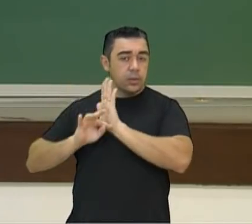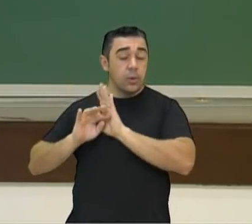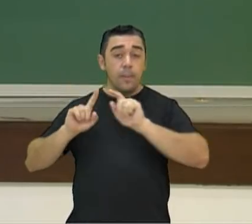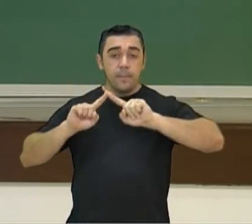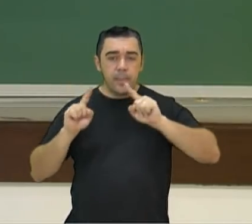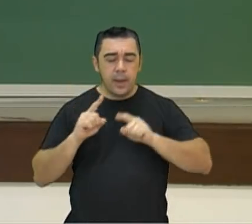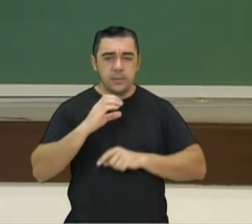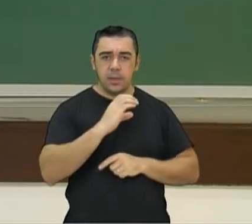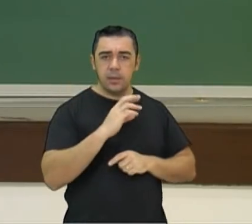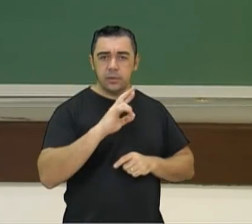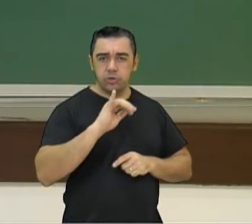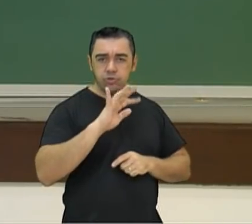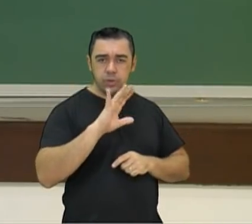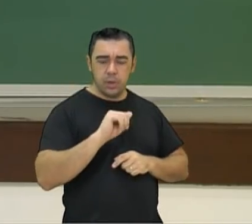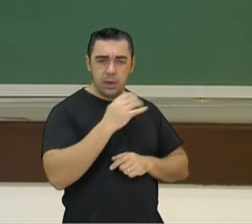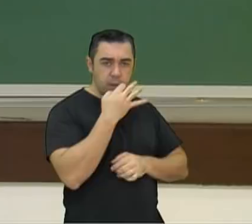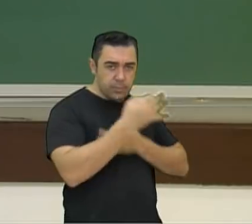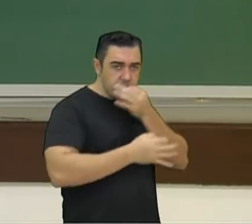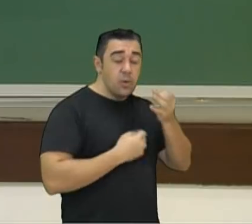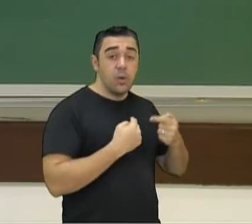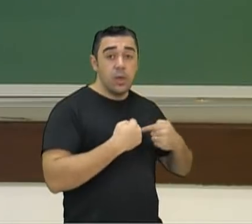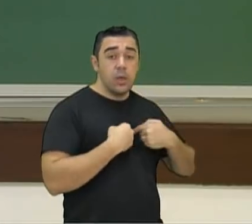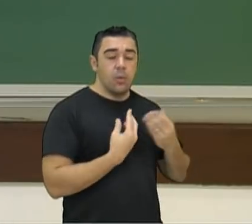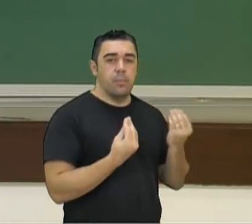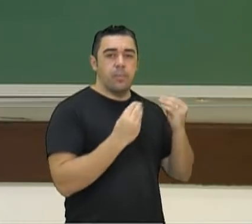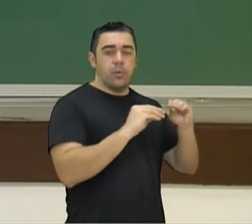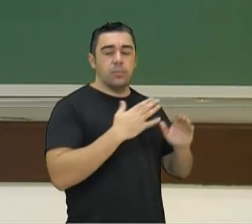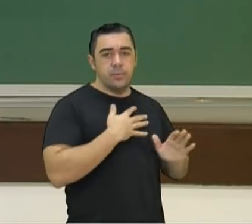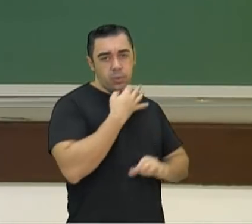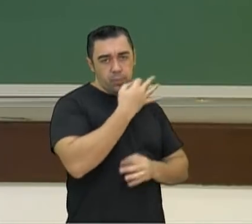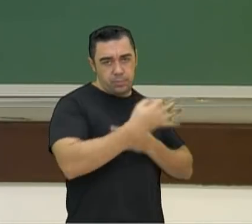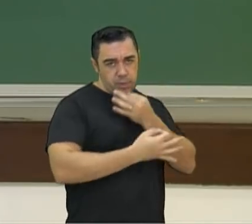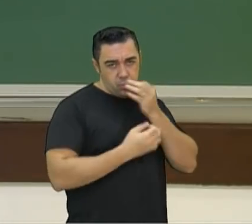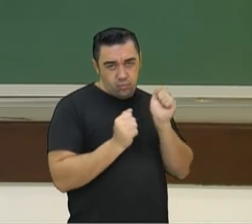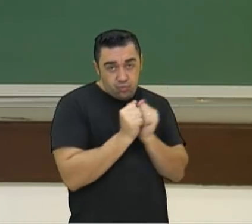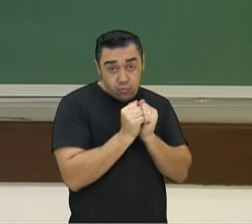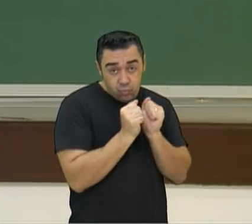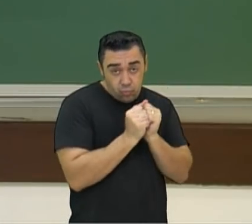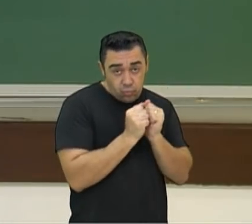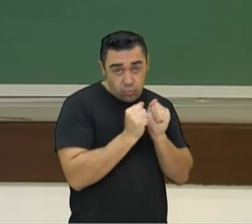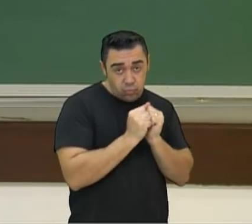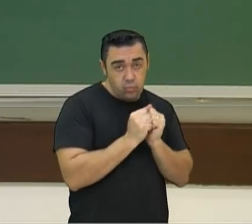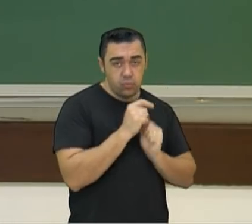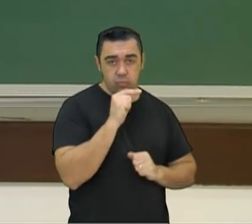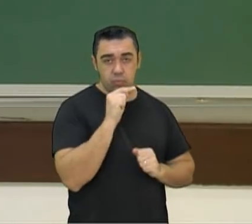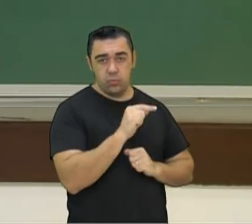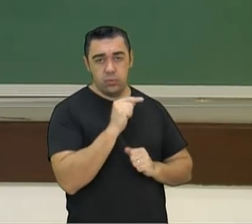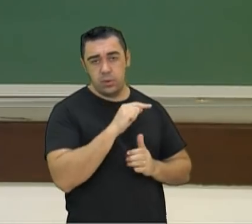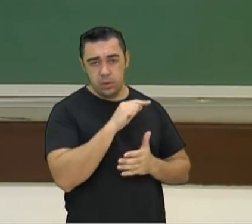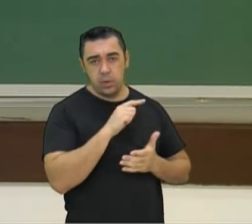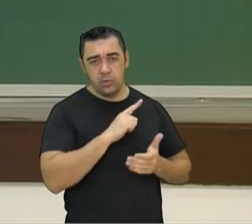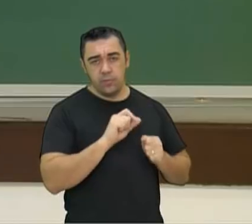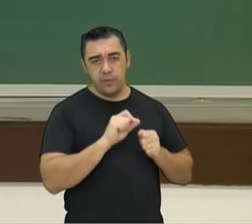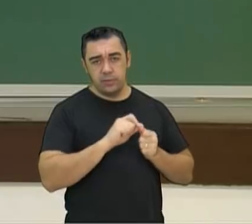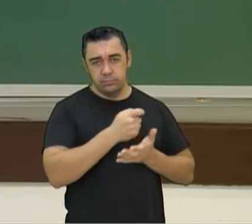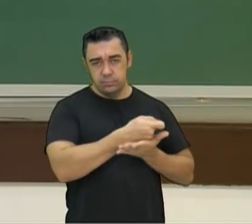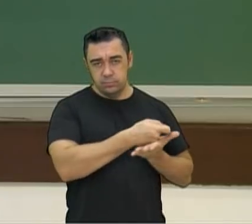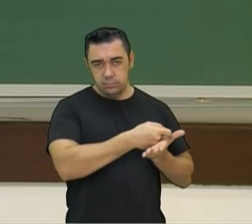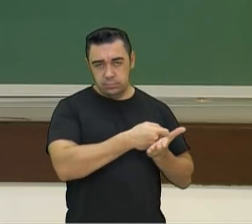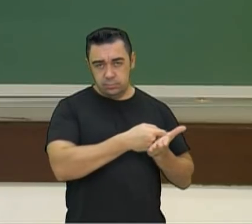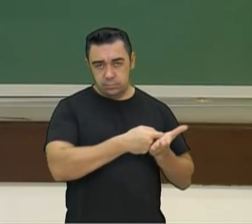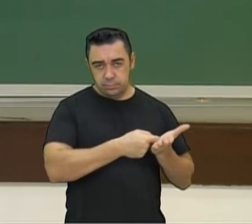um resumo, né? Uma síntese do que está acontecendo, do que vai acontecer, né? Na obra literária que ele está resenhando, né?